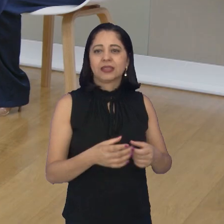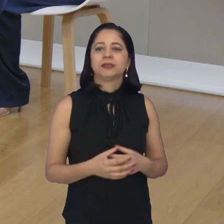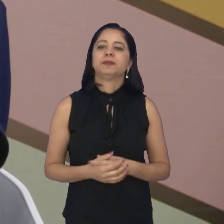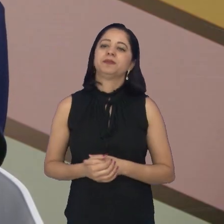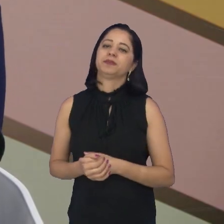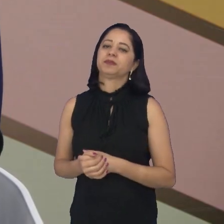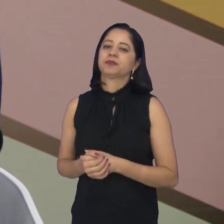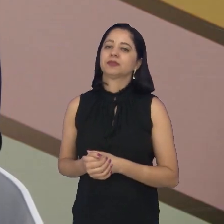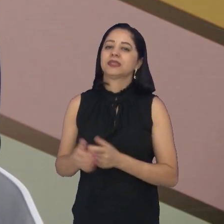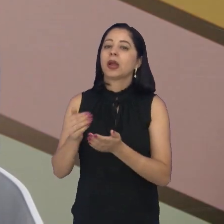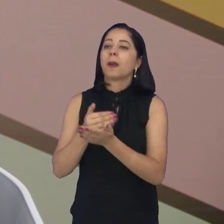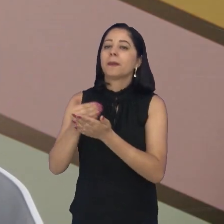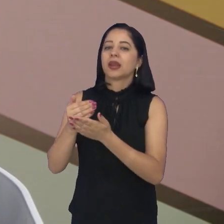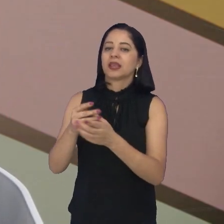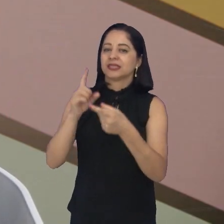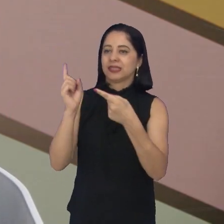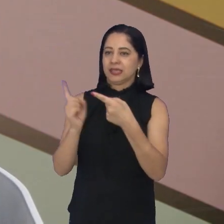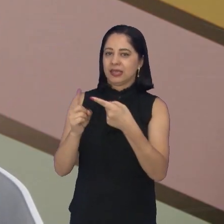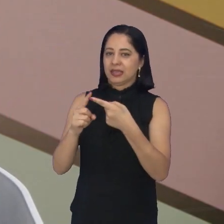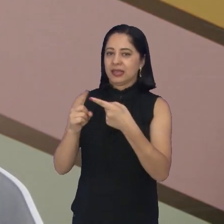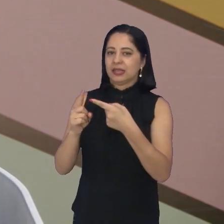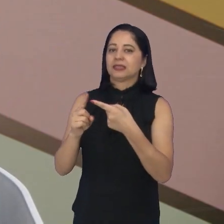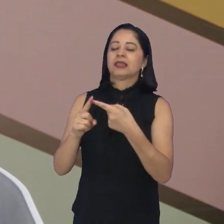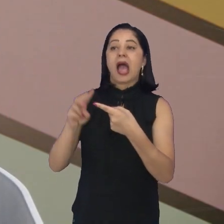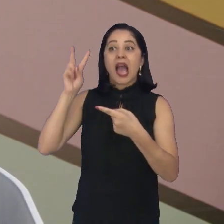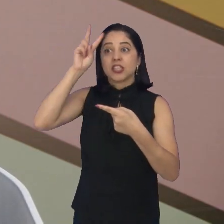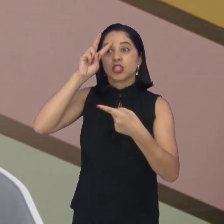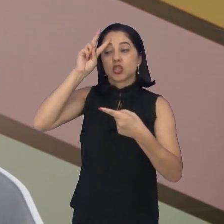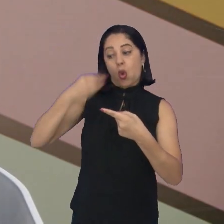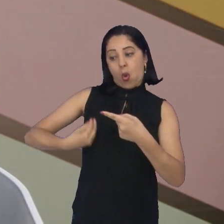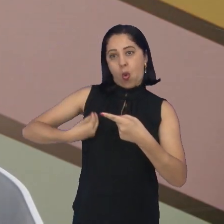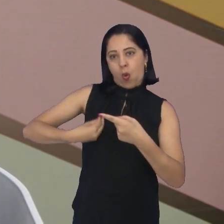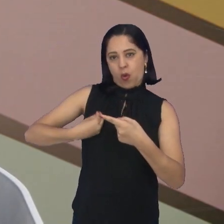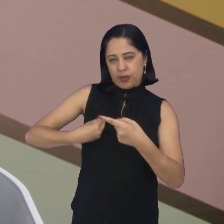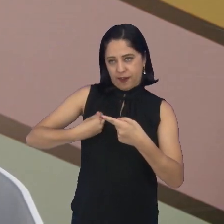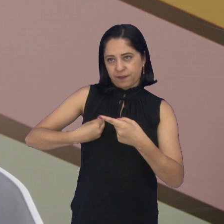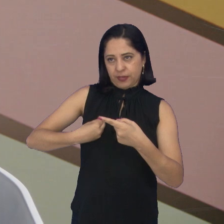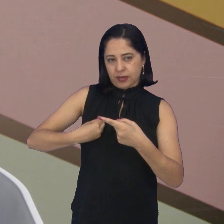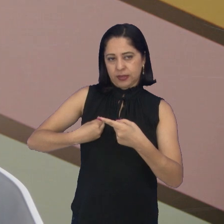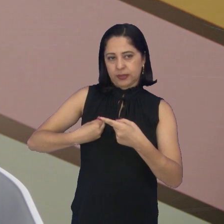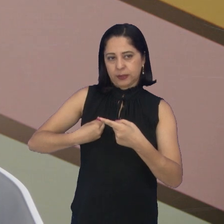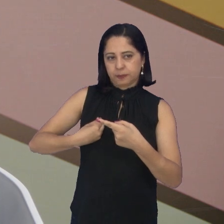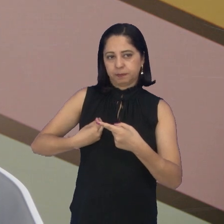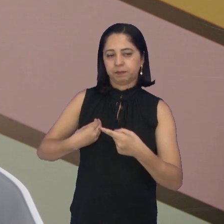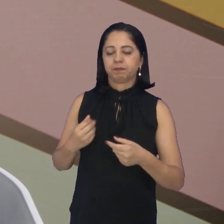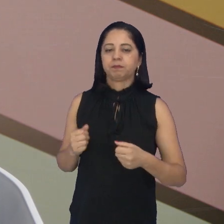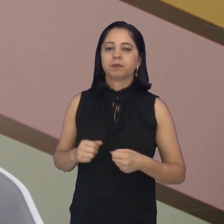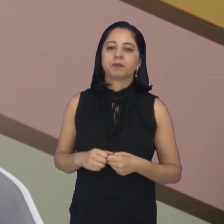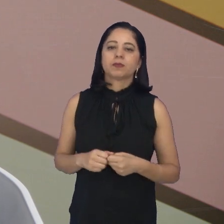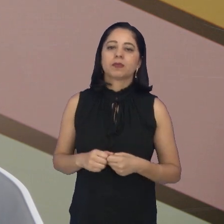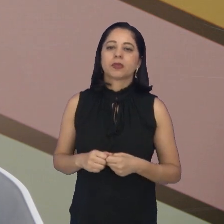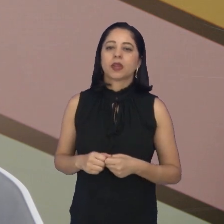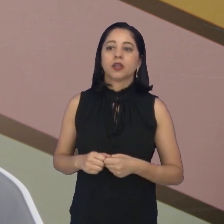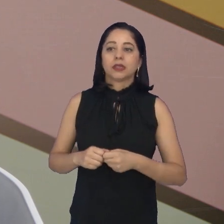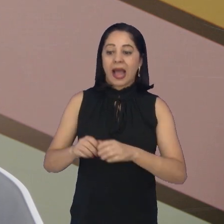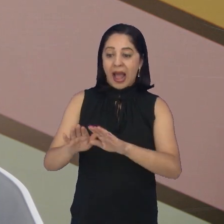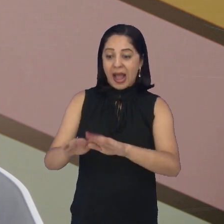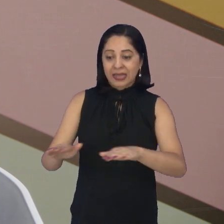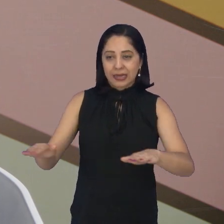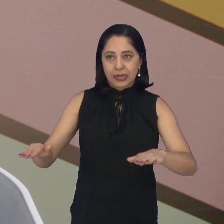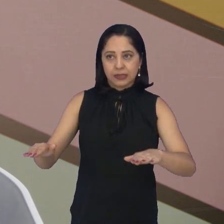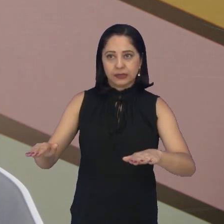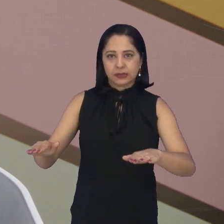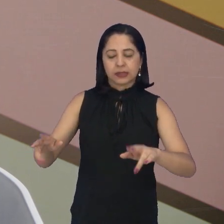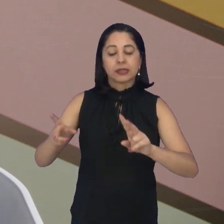vamos lá, vamos começar pela biografia humana. O que seria isso? É que a gente estava conversando um pouquinho. Toda criança, ela